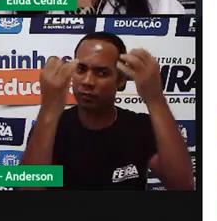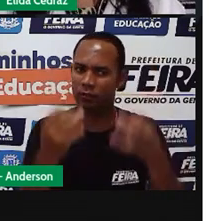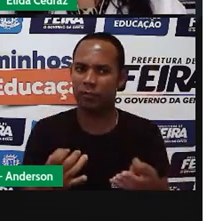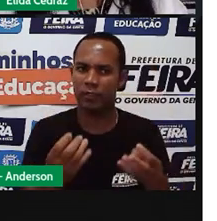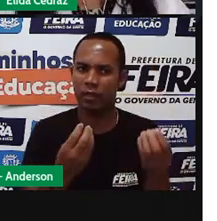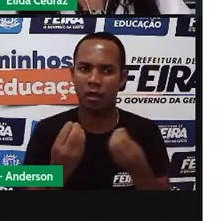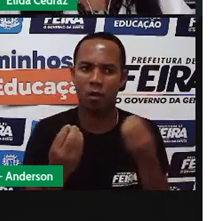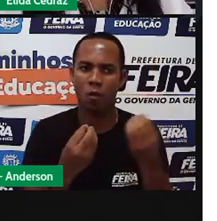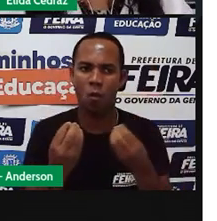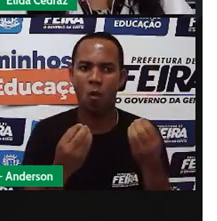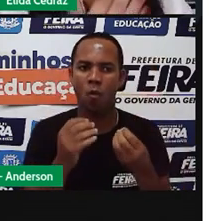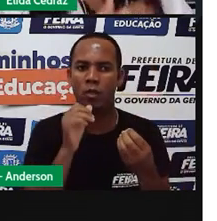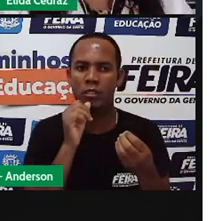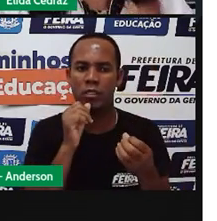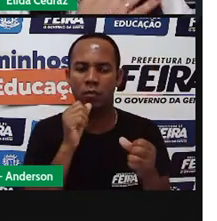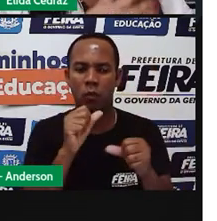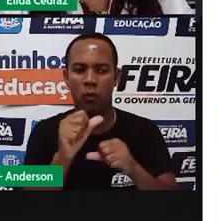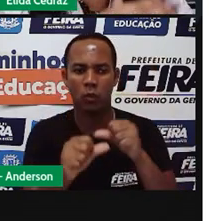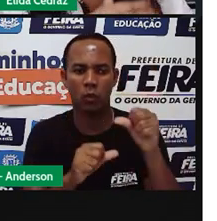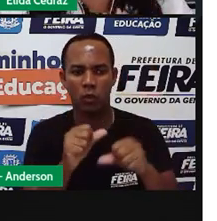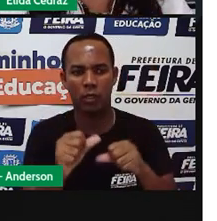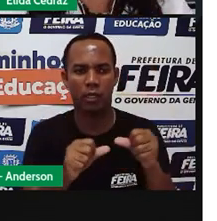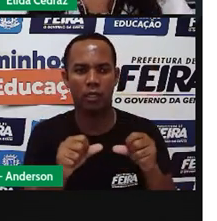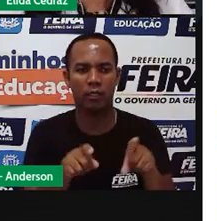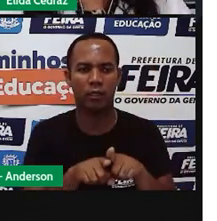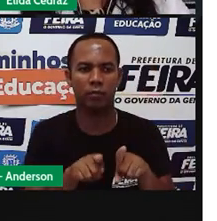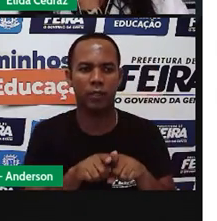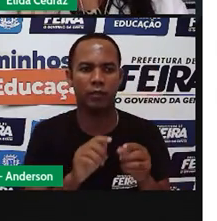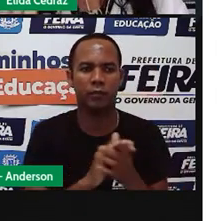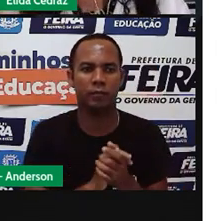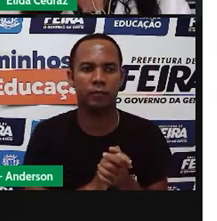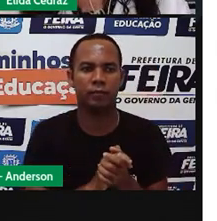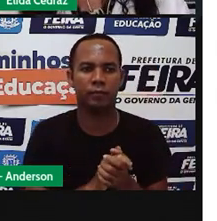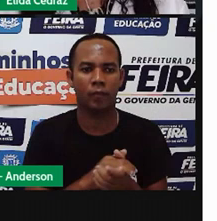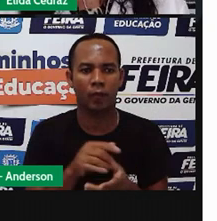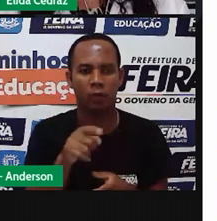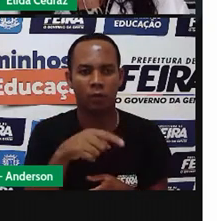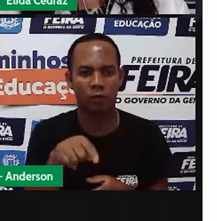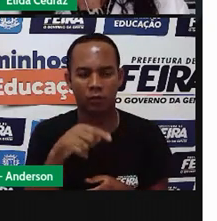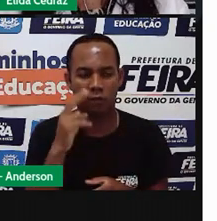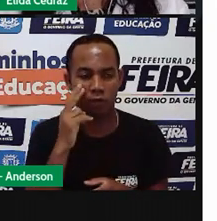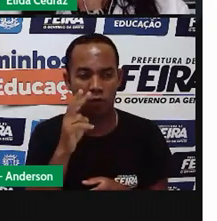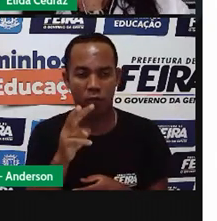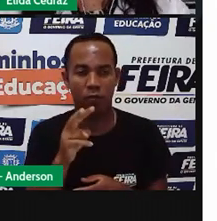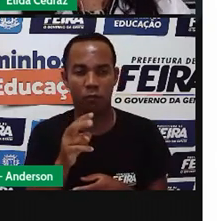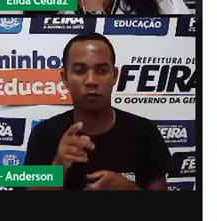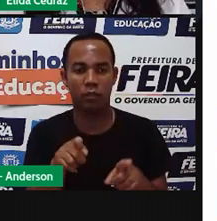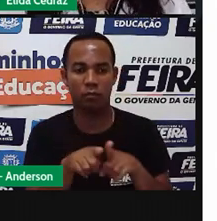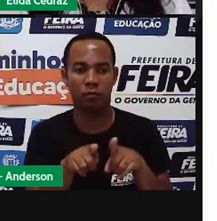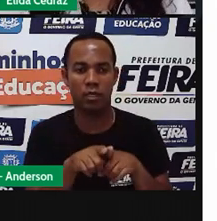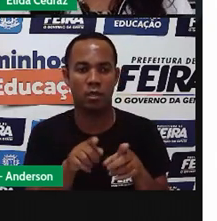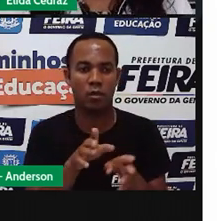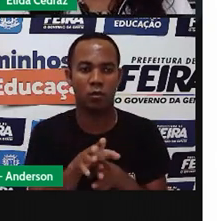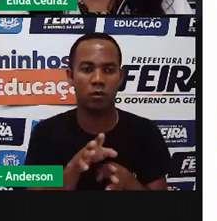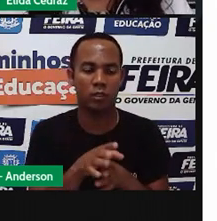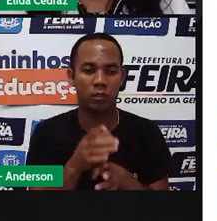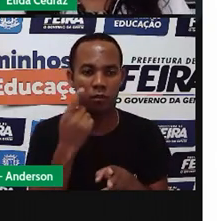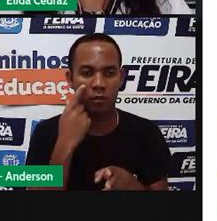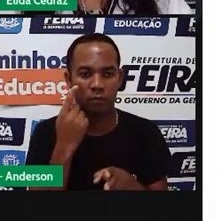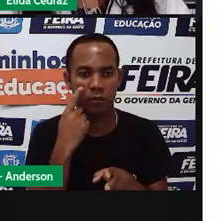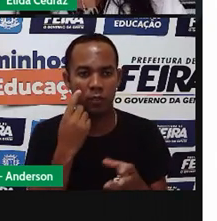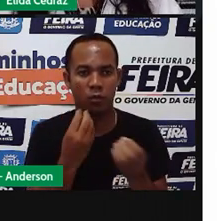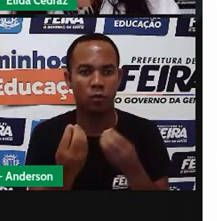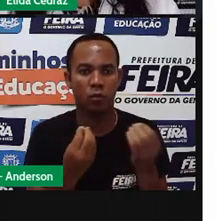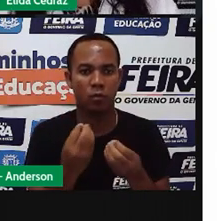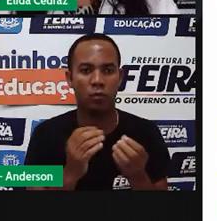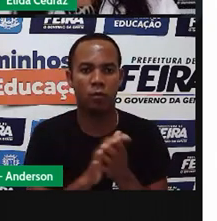deformar, porque nós vimos já em outras aulas, então o conceito está um pouco distante hoje.